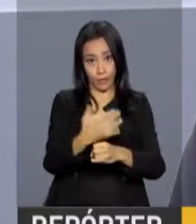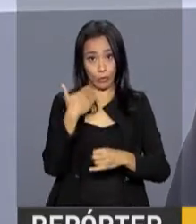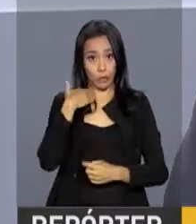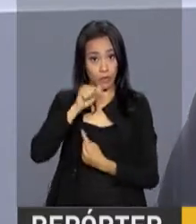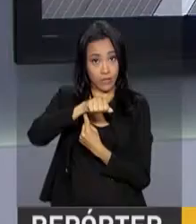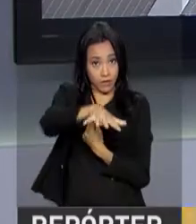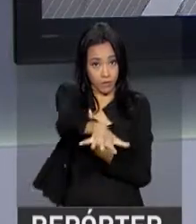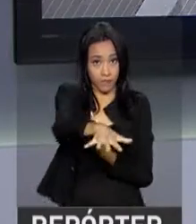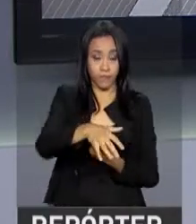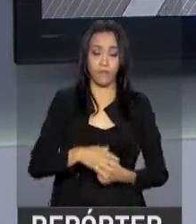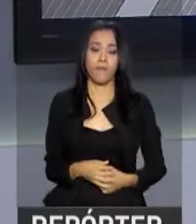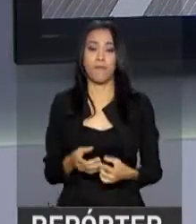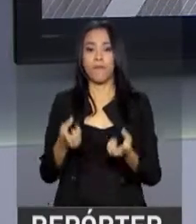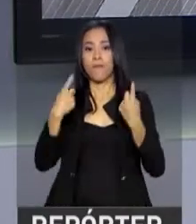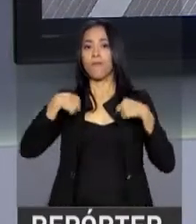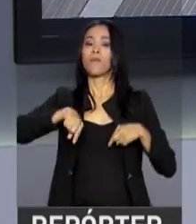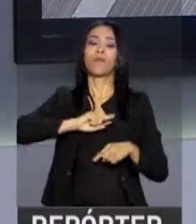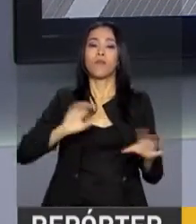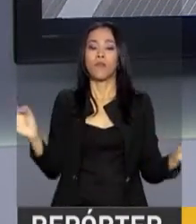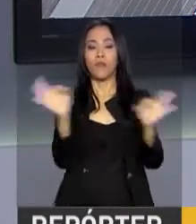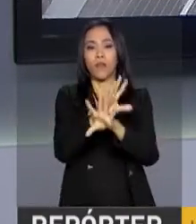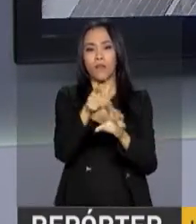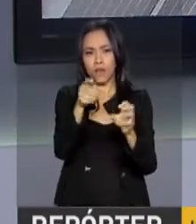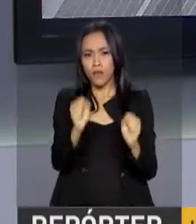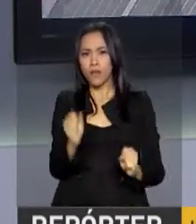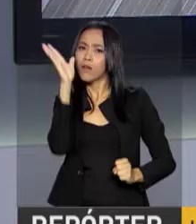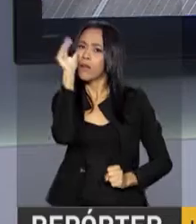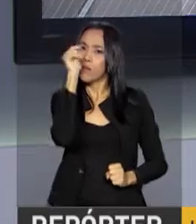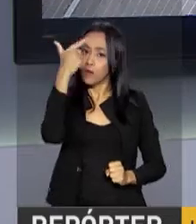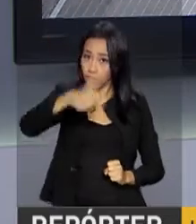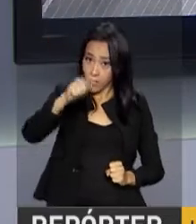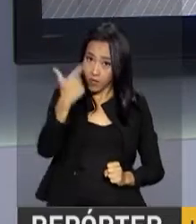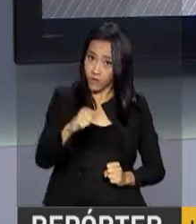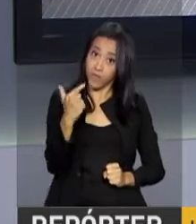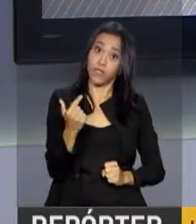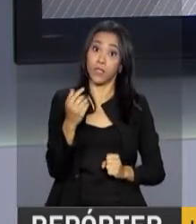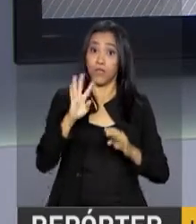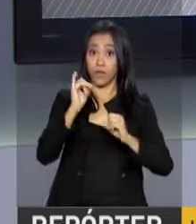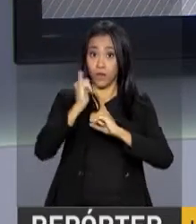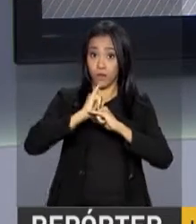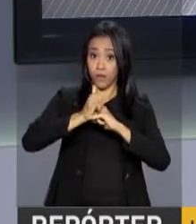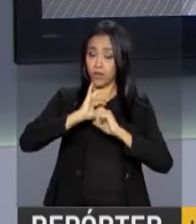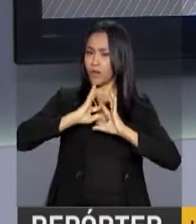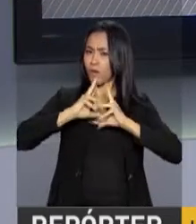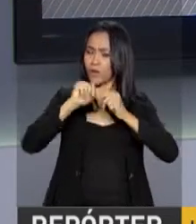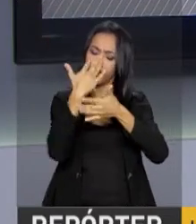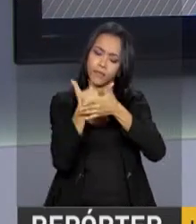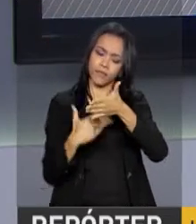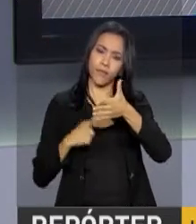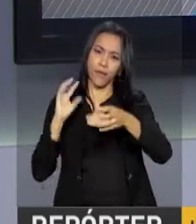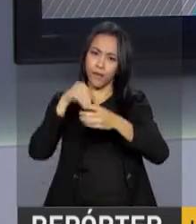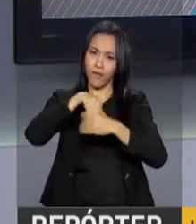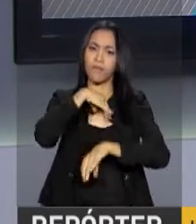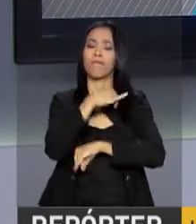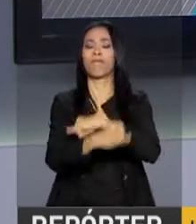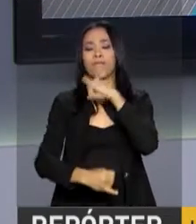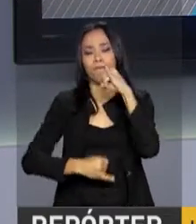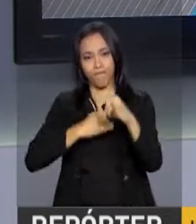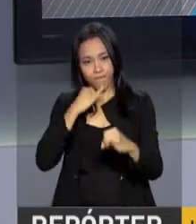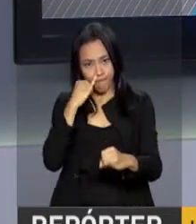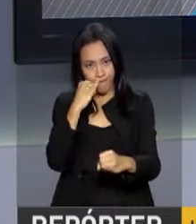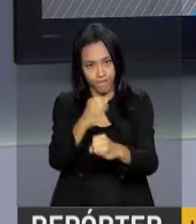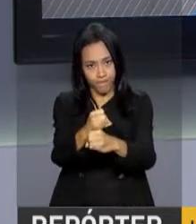internet nós ficamos por aqui você pode rever as reportagens no youtube e toda a nossa programação também está na página da